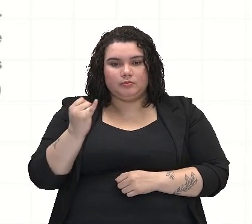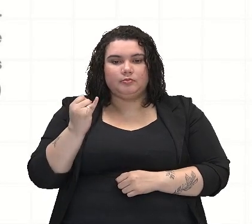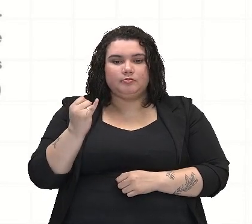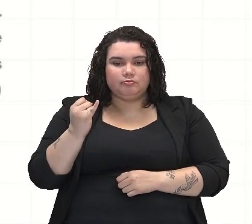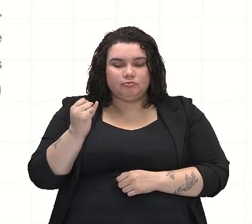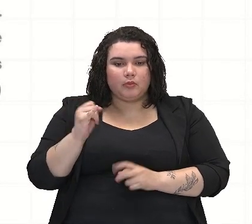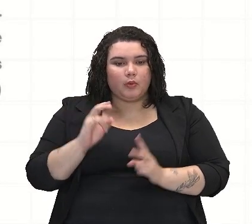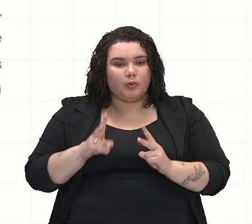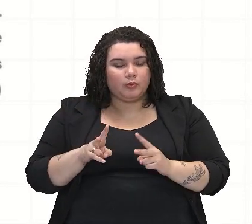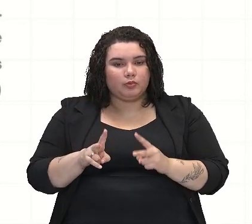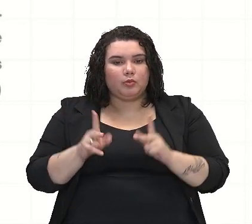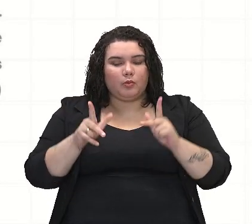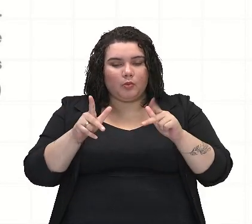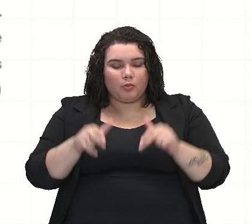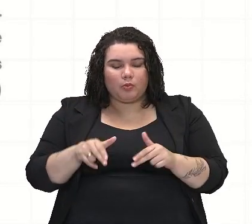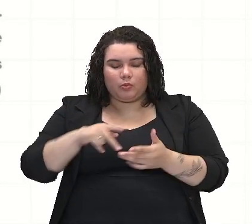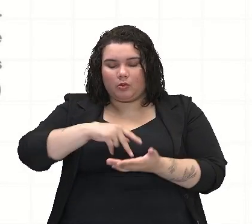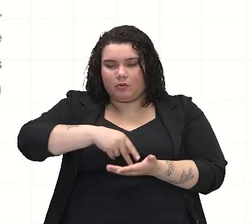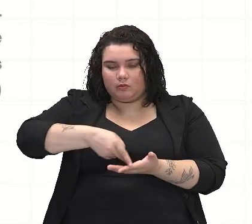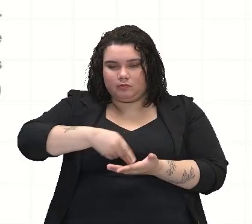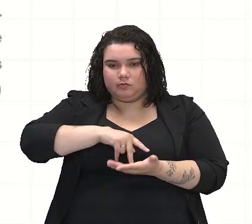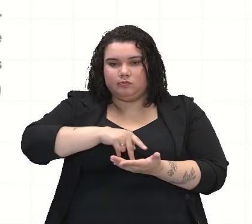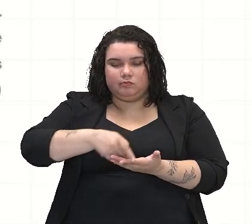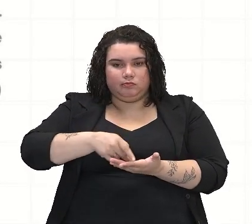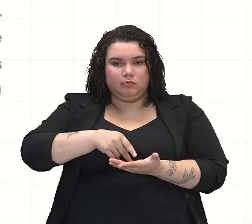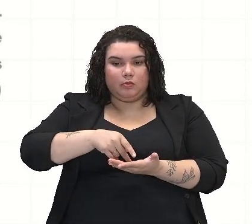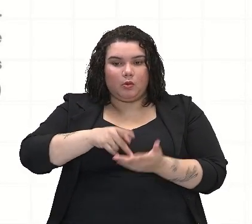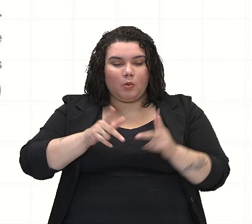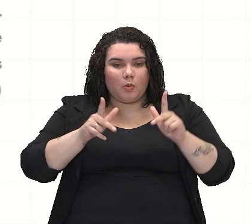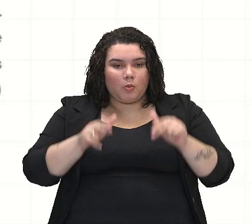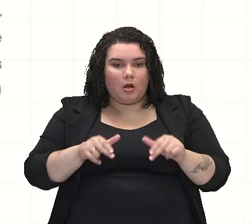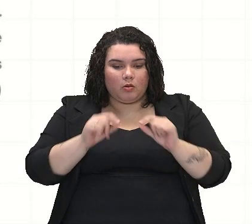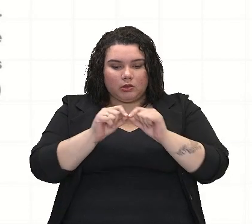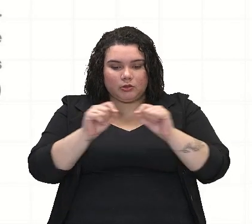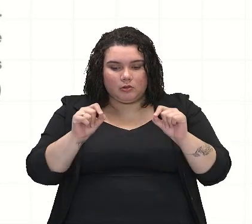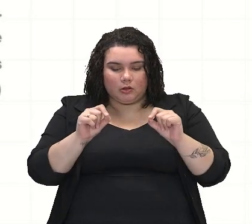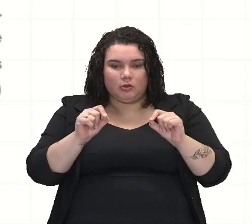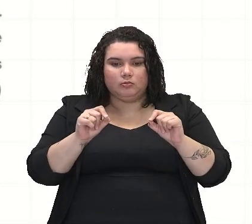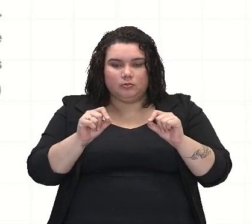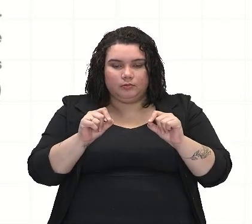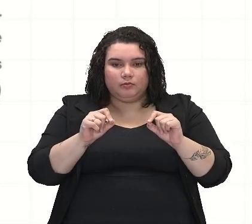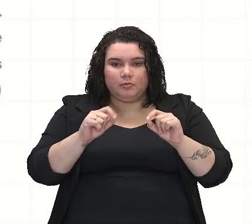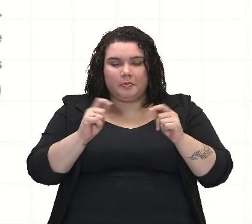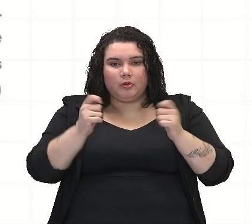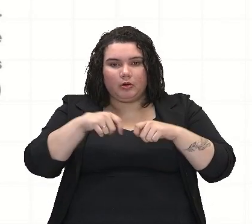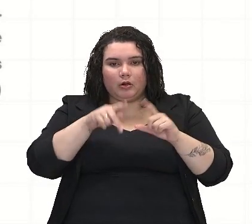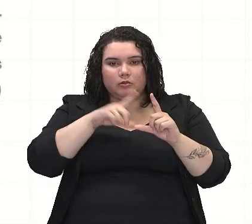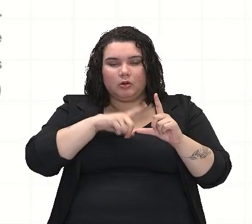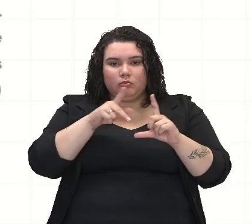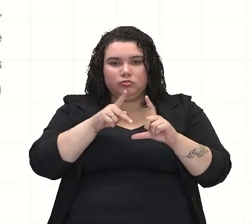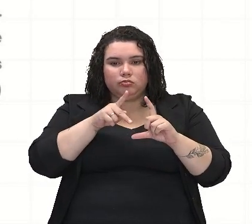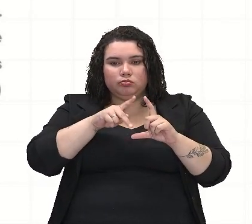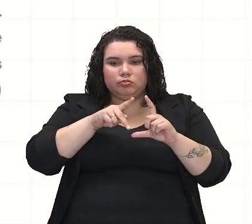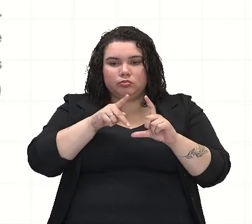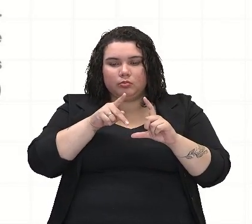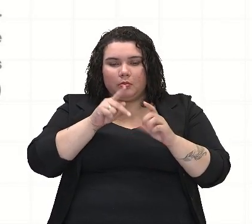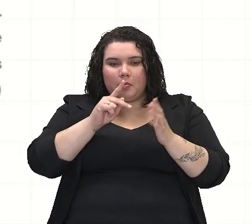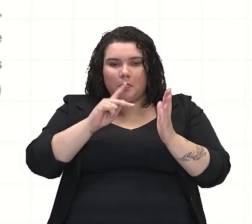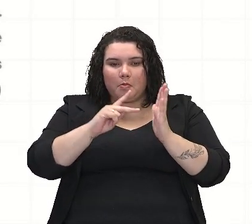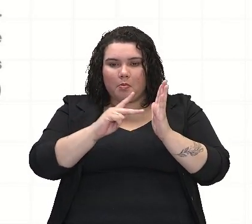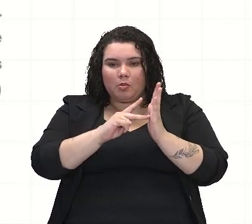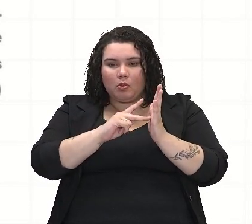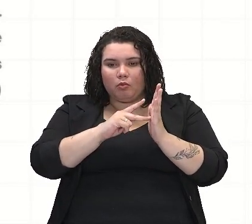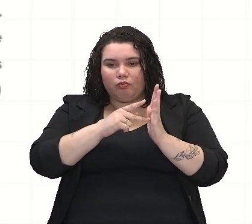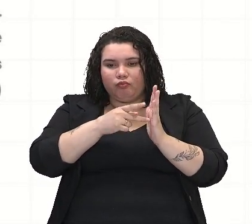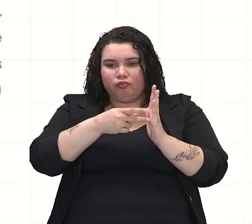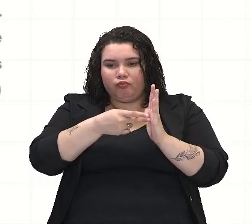continuar com a mesma abertura do compasso, tá? Porque nós queremos que essas duas, né,